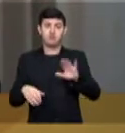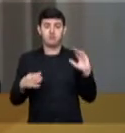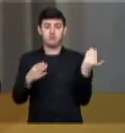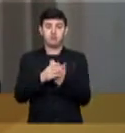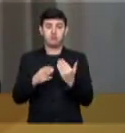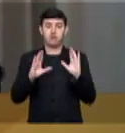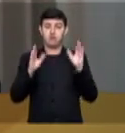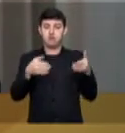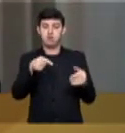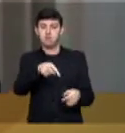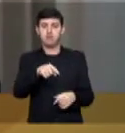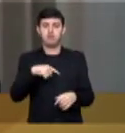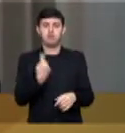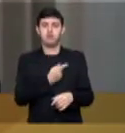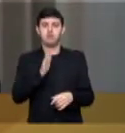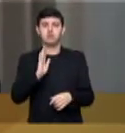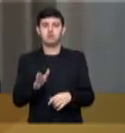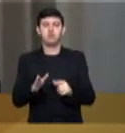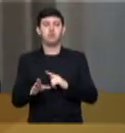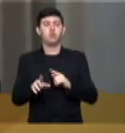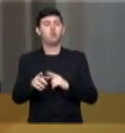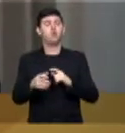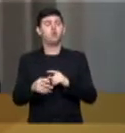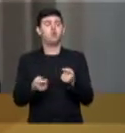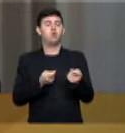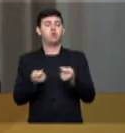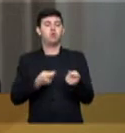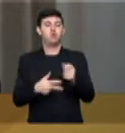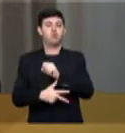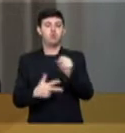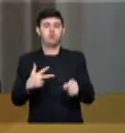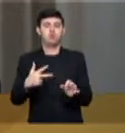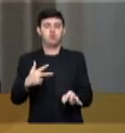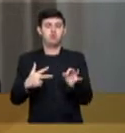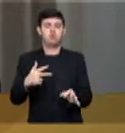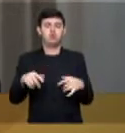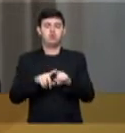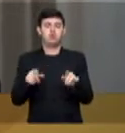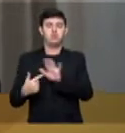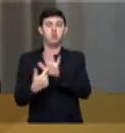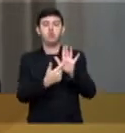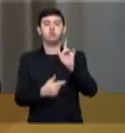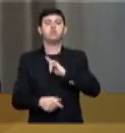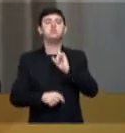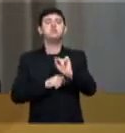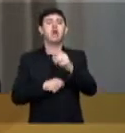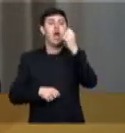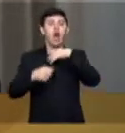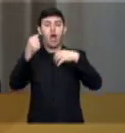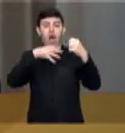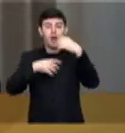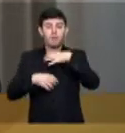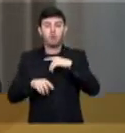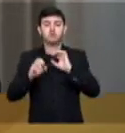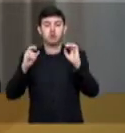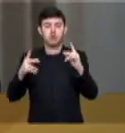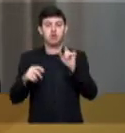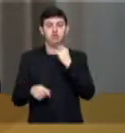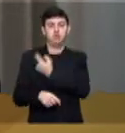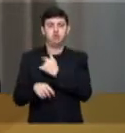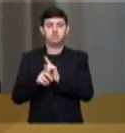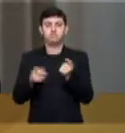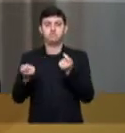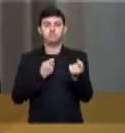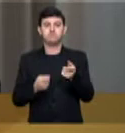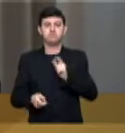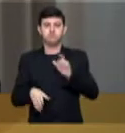específico, muito bem, temos o controle do Judiciário, além do CONAR, foi declarado um abuso. Temos controle. Também gostaria de dizer